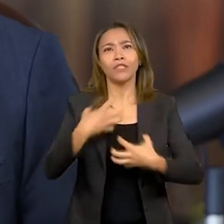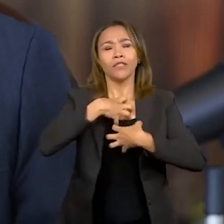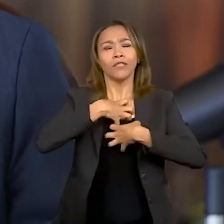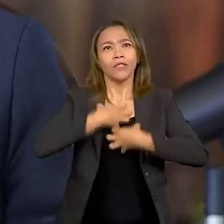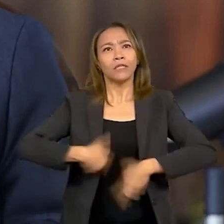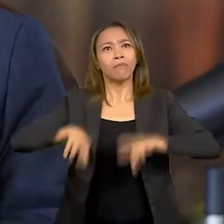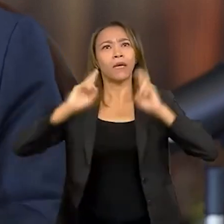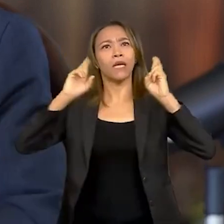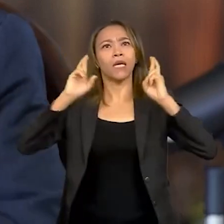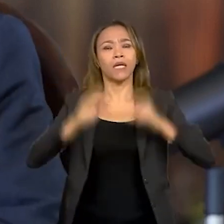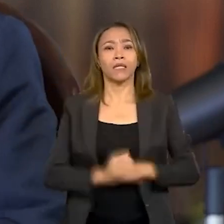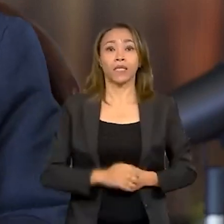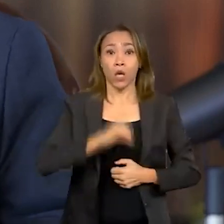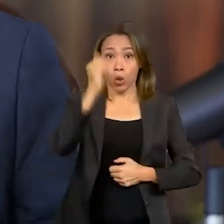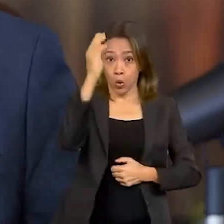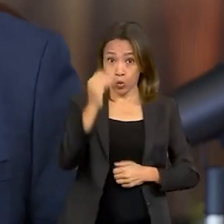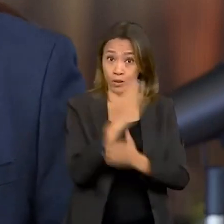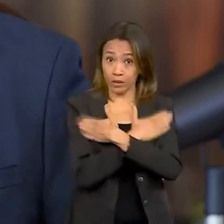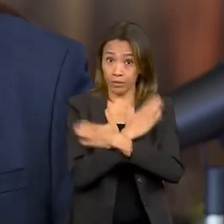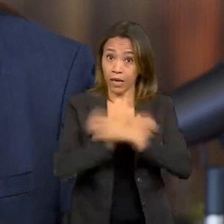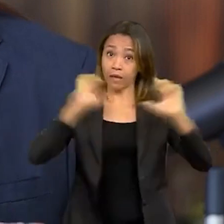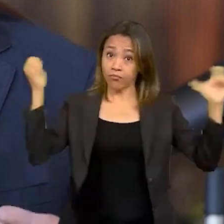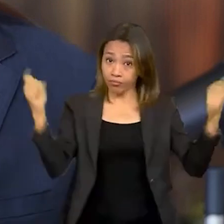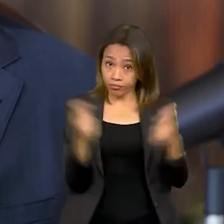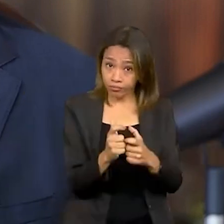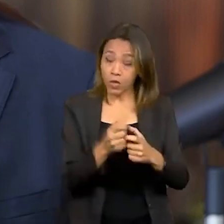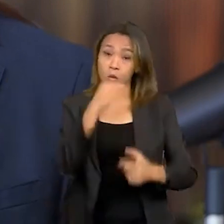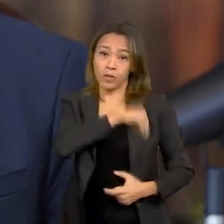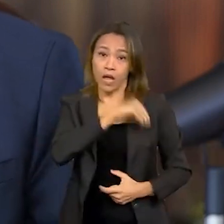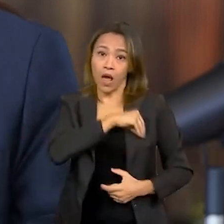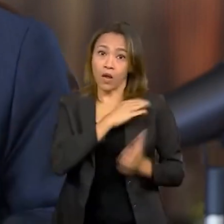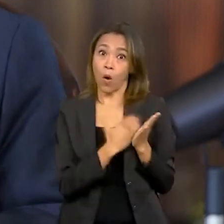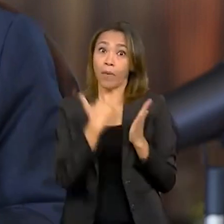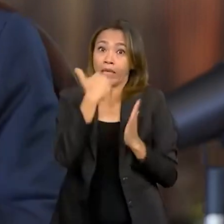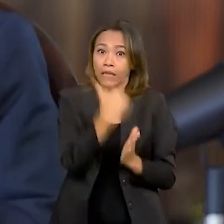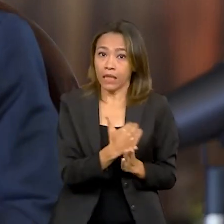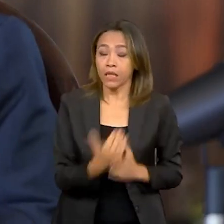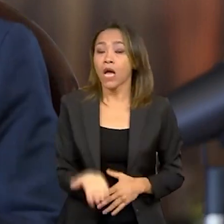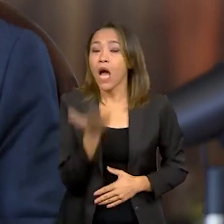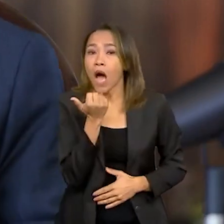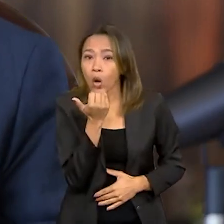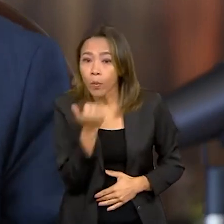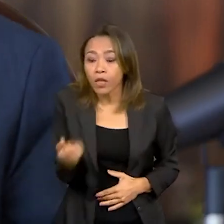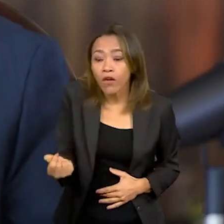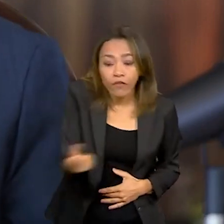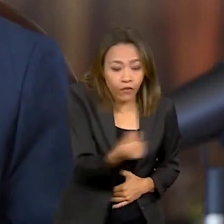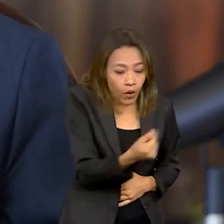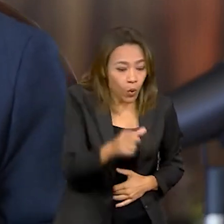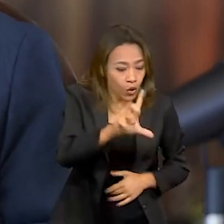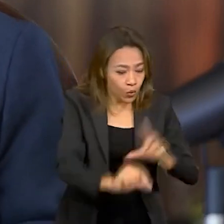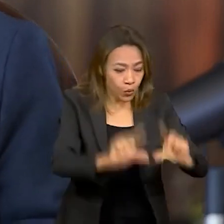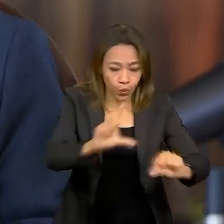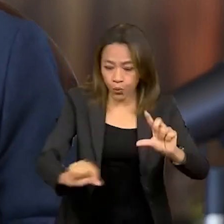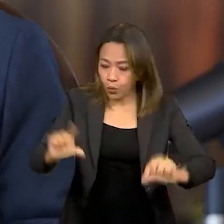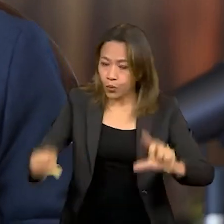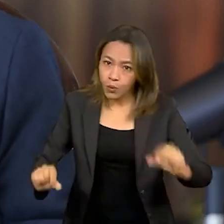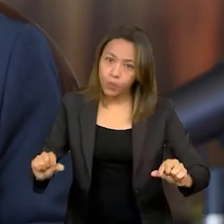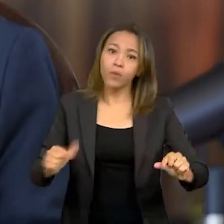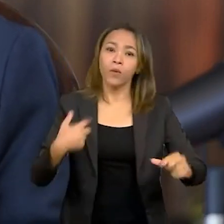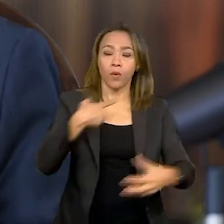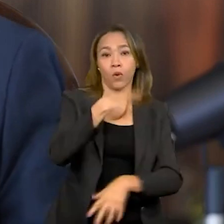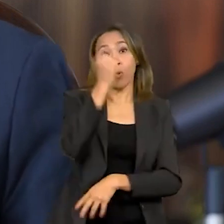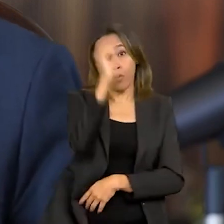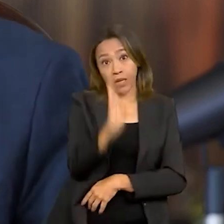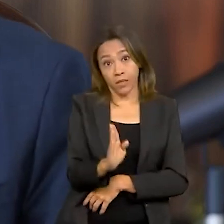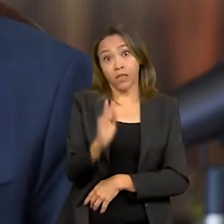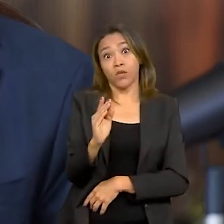caindo o salário aumentando o preço da comida baixando sabe o Brasil voltando a ser respeitado no mundo